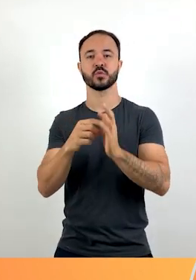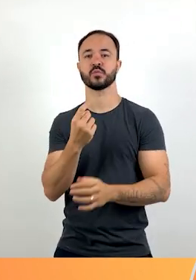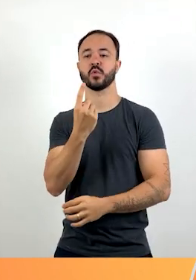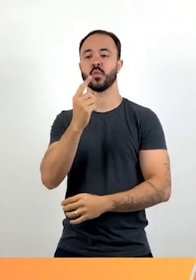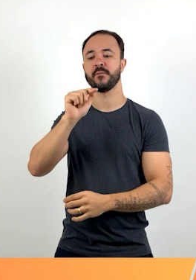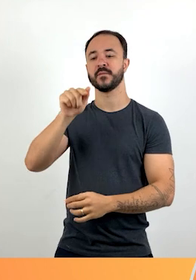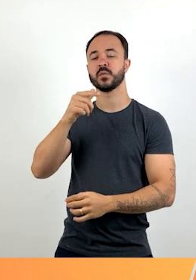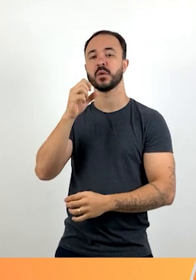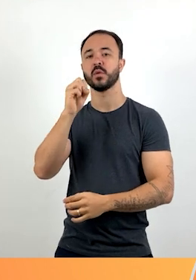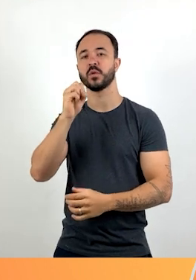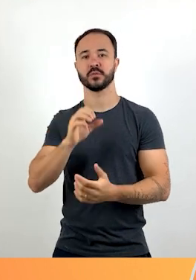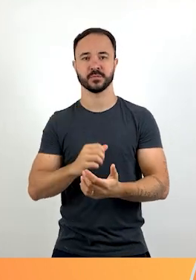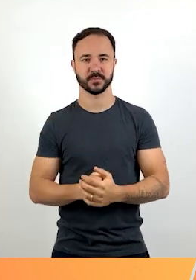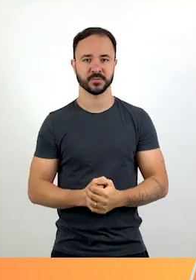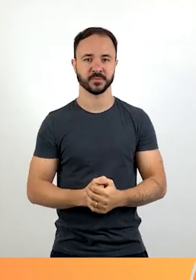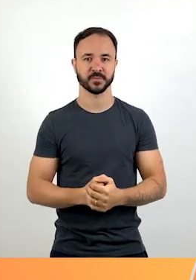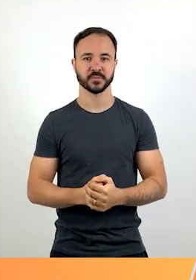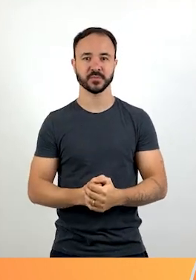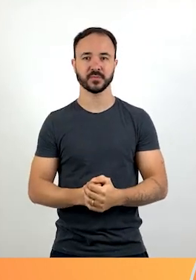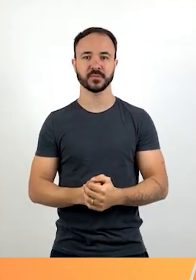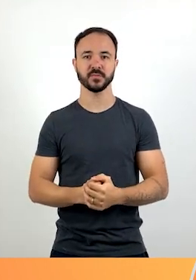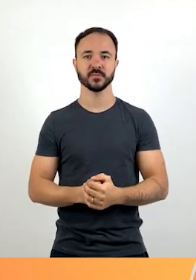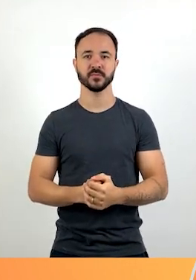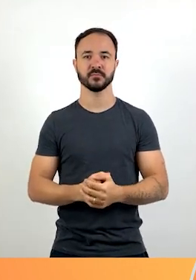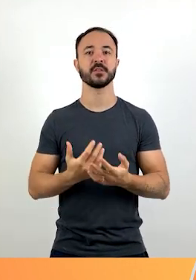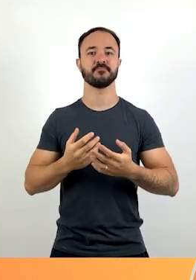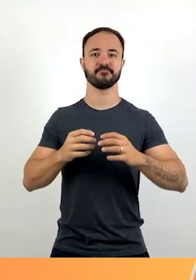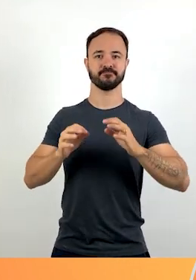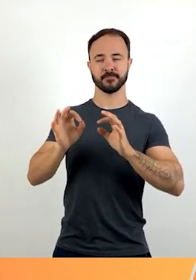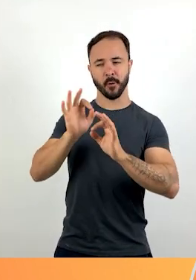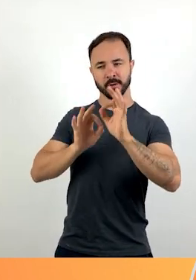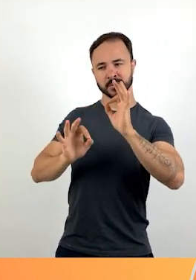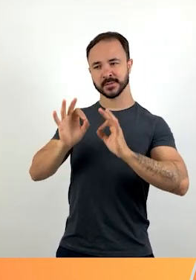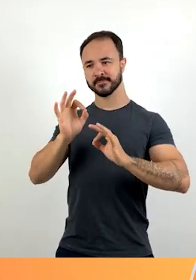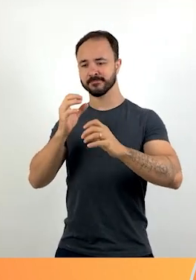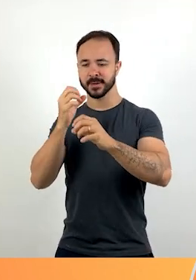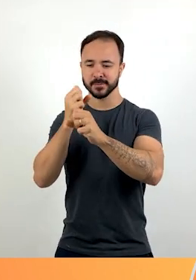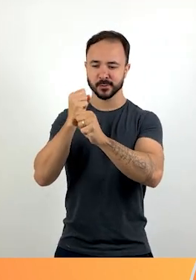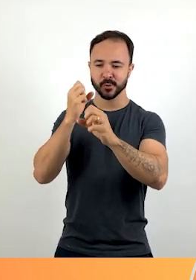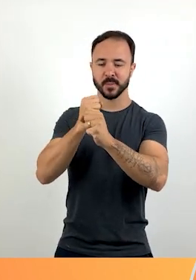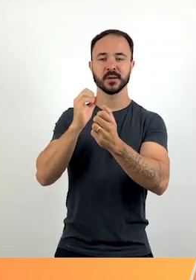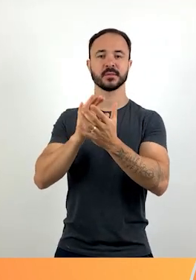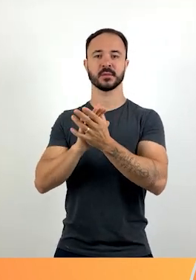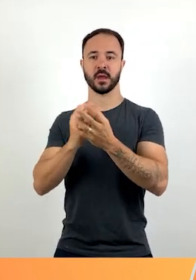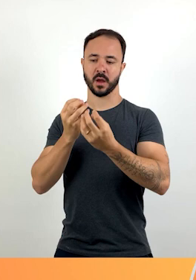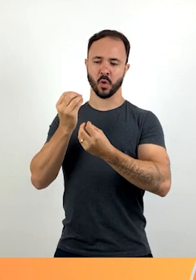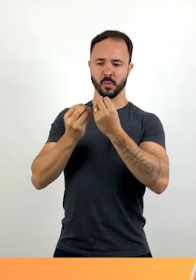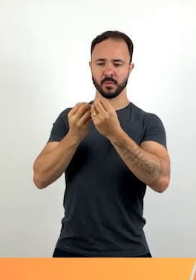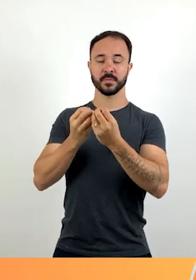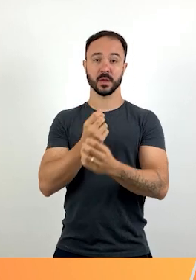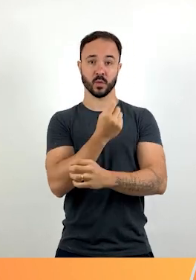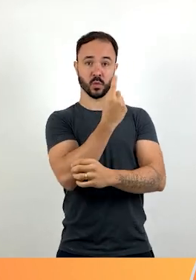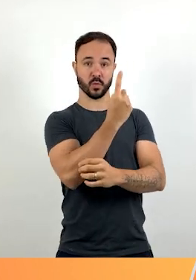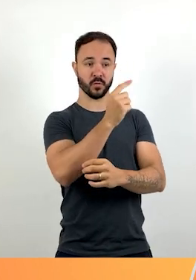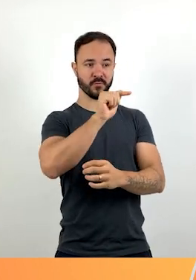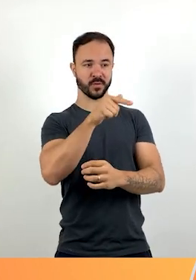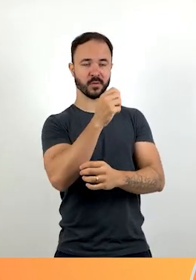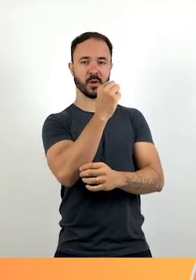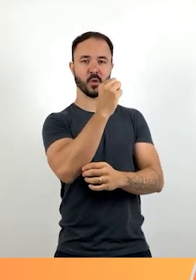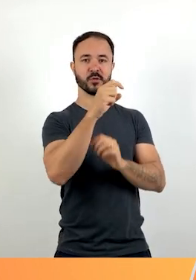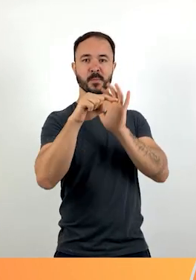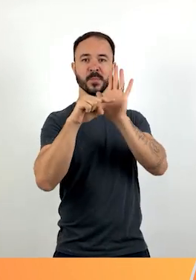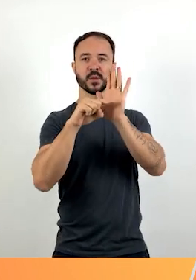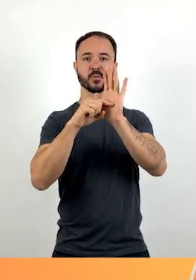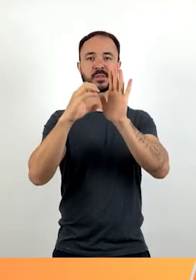1,8. Então vou fazer aqui, né, vou armar essa conta, seria 1,8 menos 0,3,